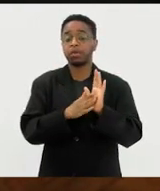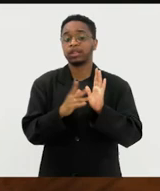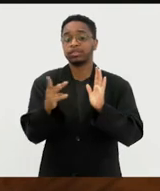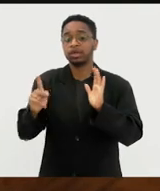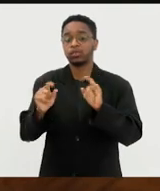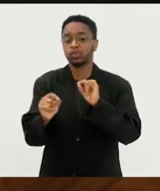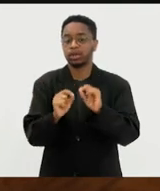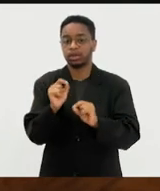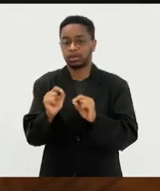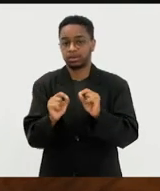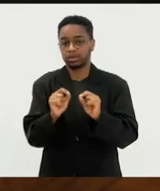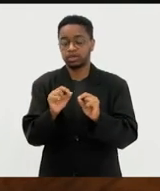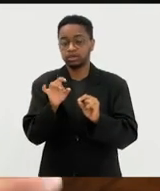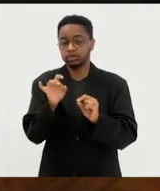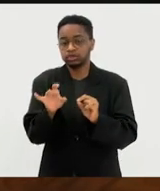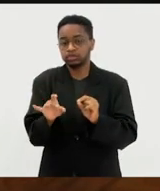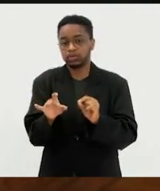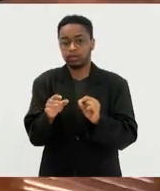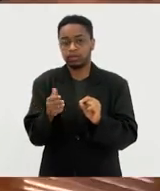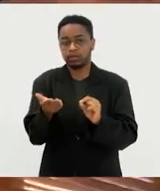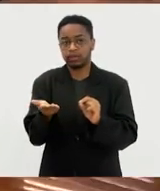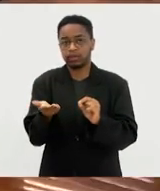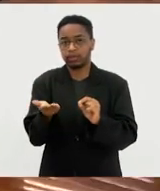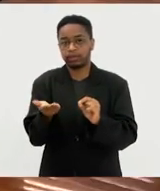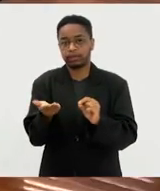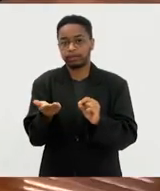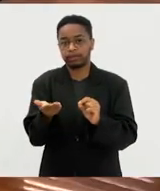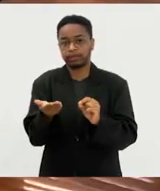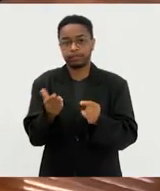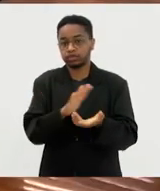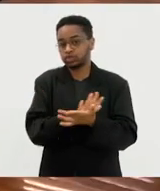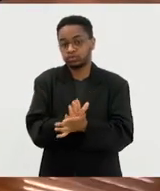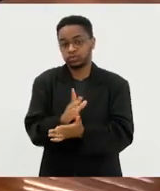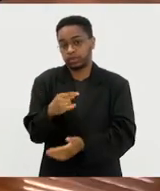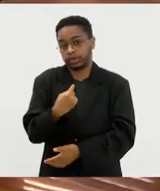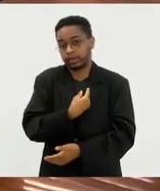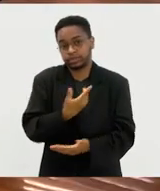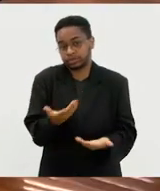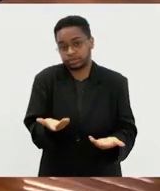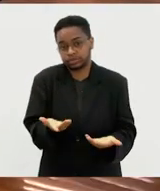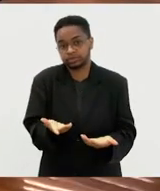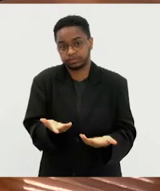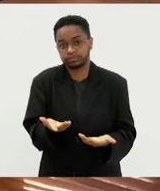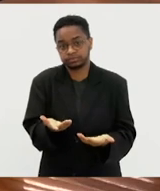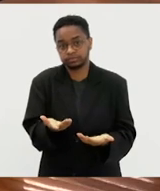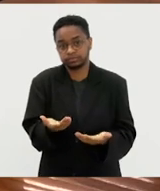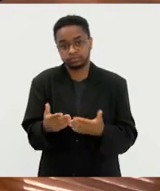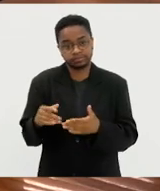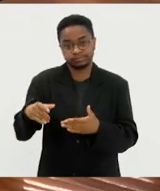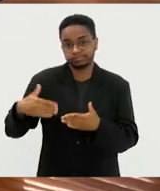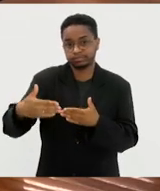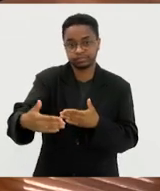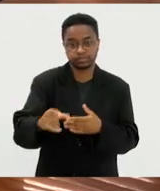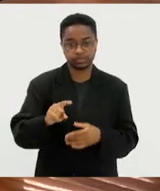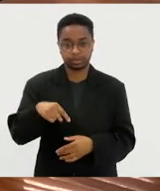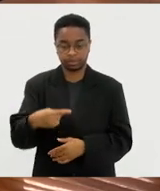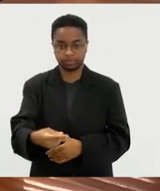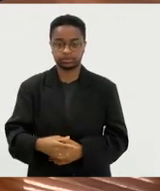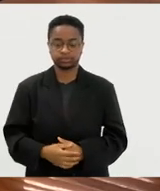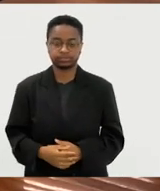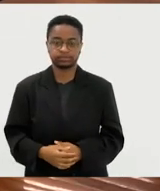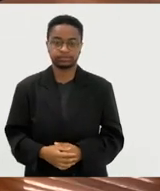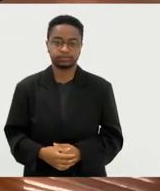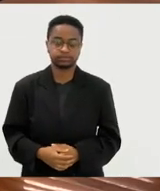lá é só para cozinhar a gente e matar a gente um pouquinho mais depois, né?